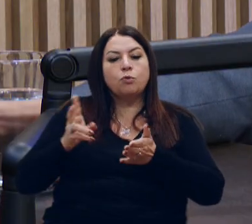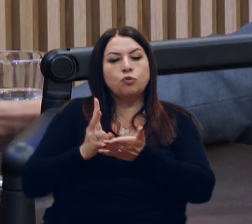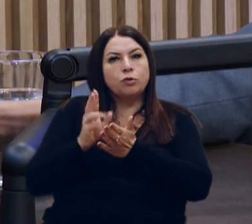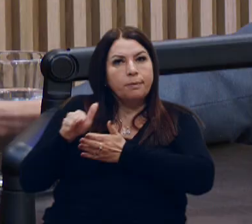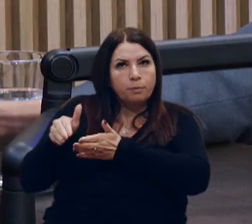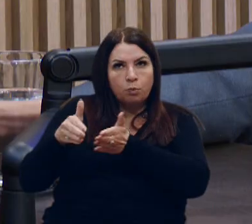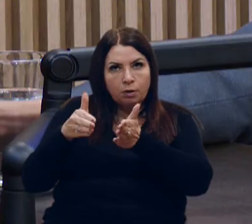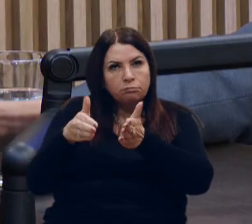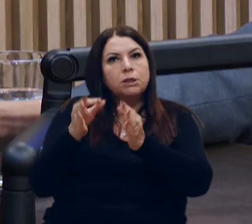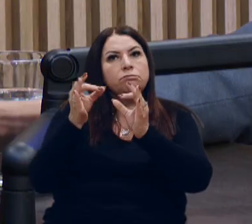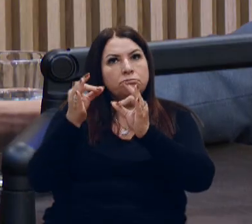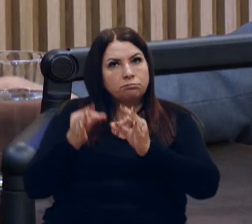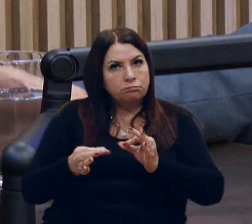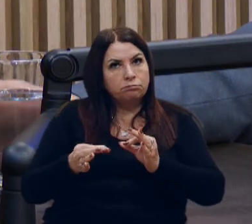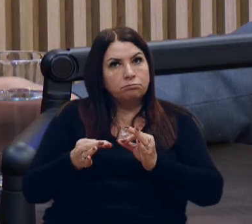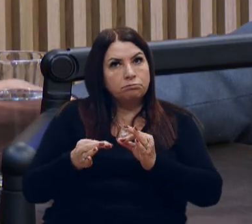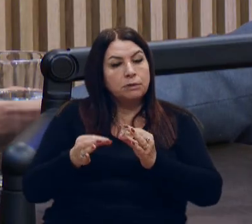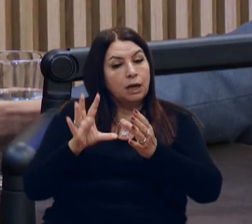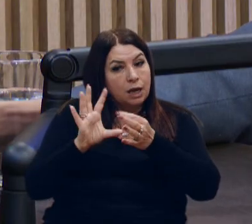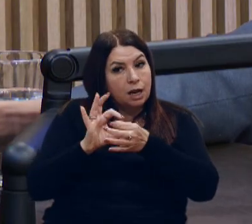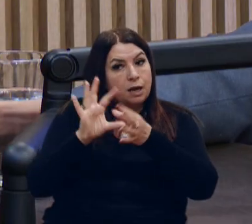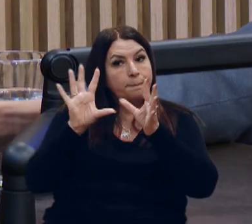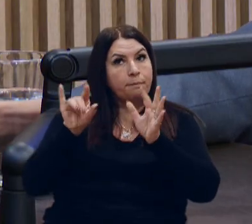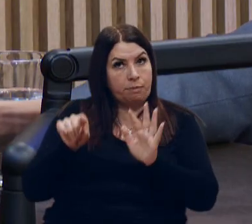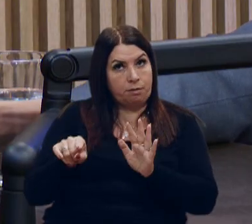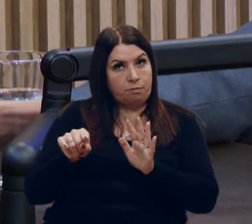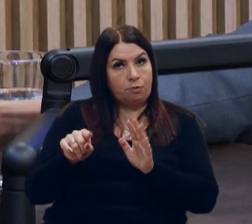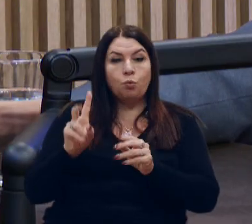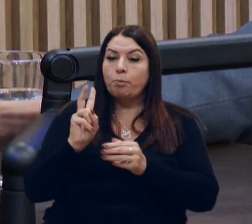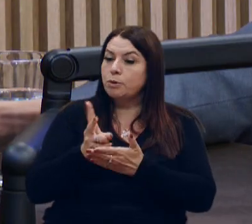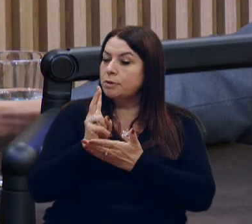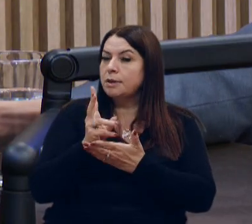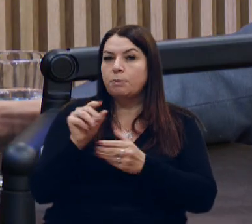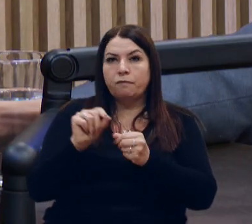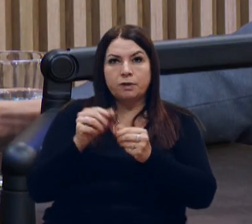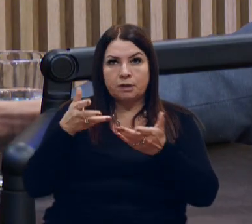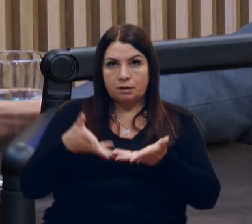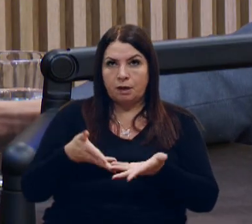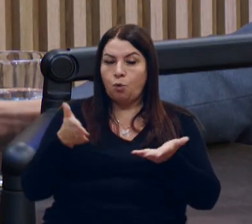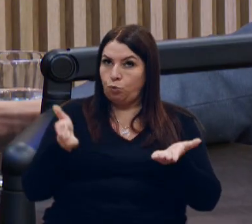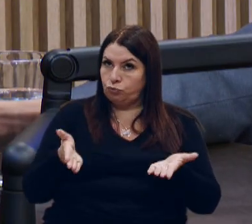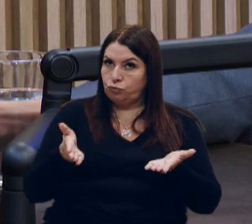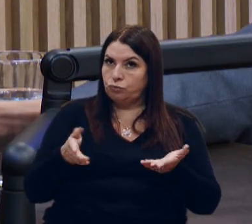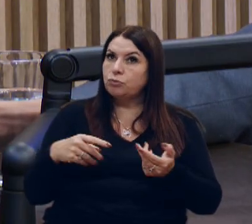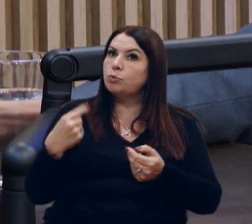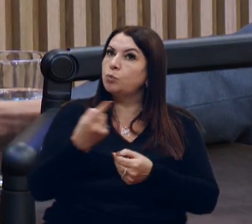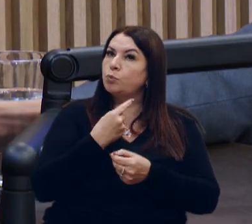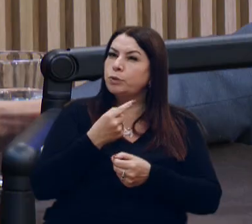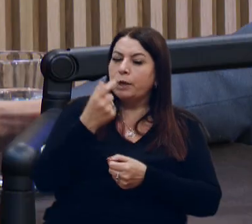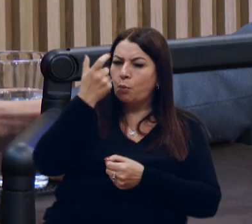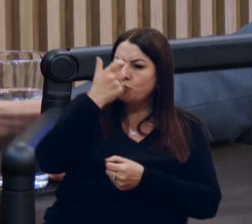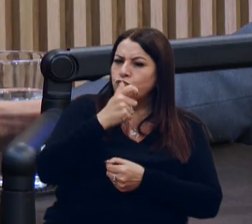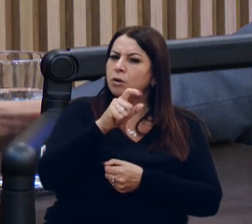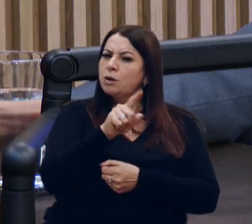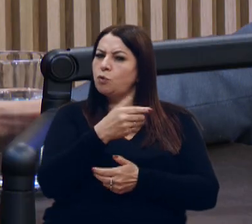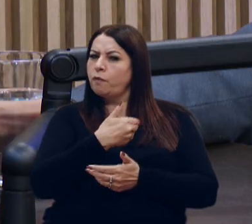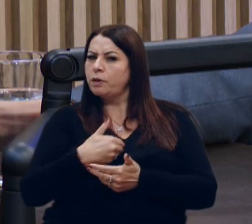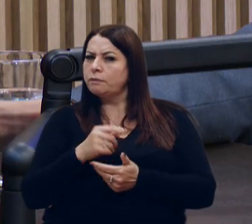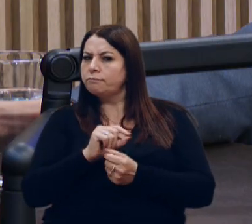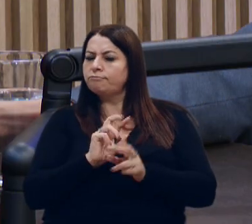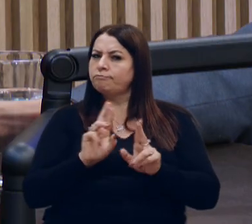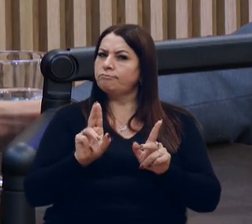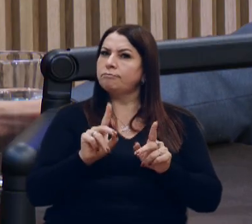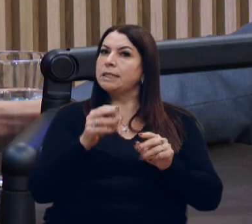de forma liberal, né, como eu sempre segui até hoje. Toda vez que eu achar que o governo está fazendo algo